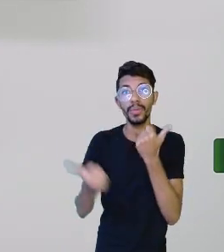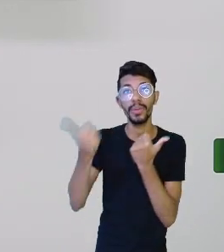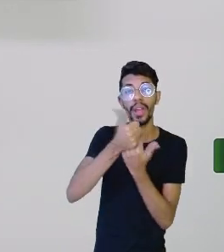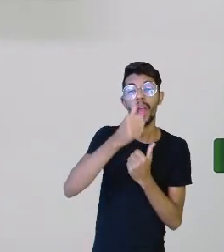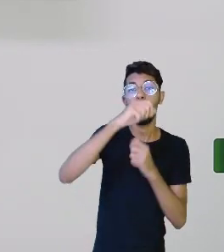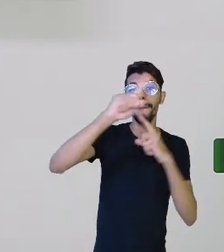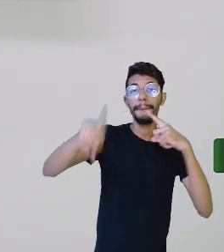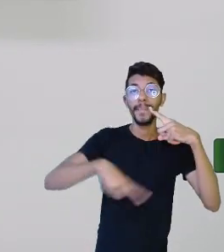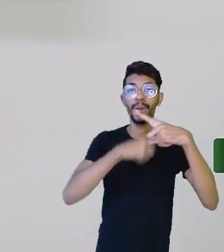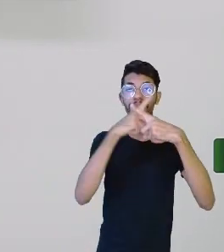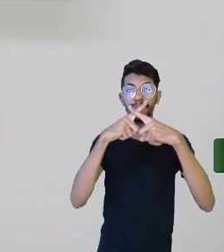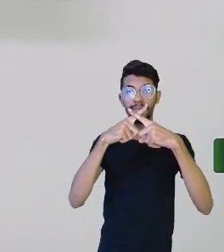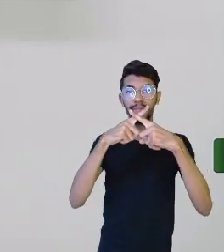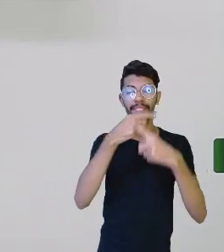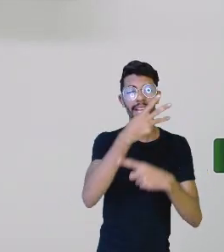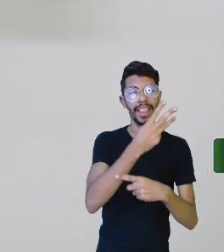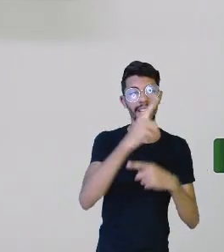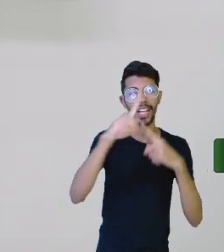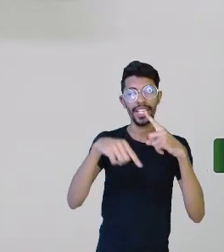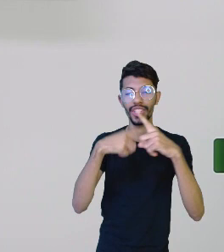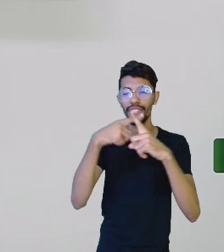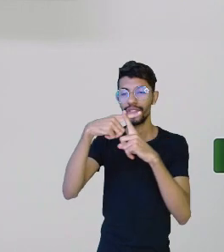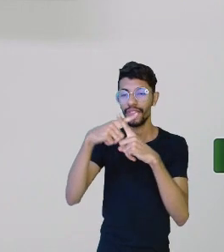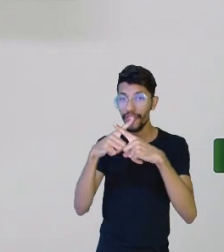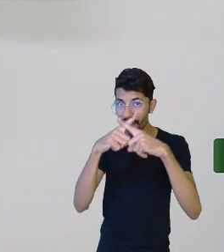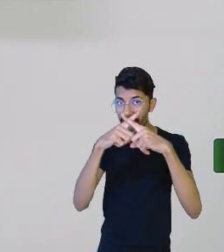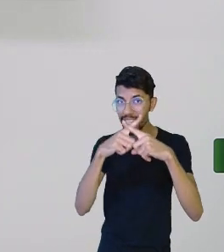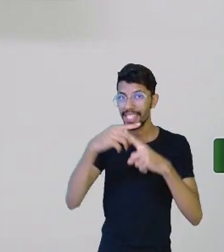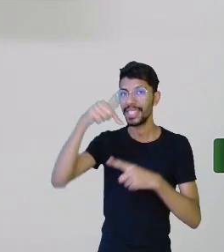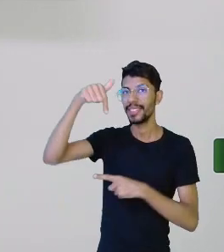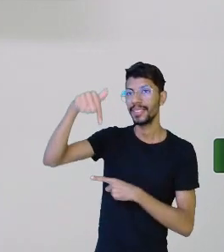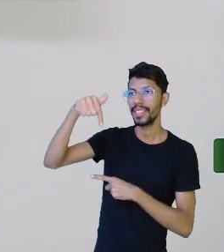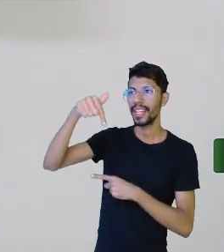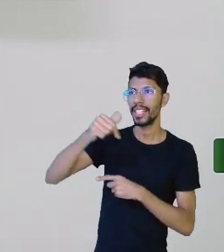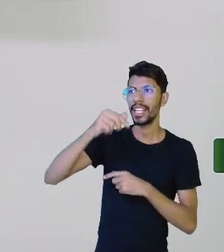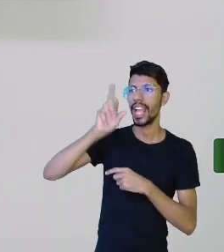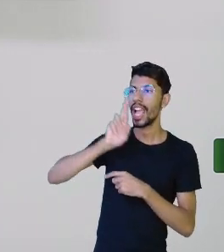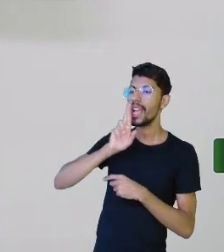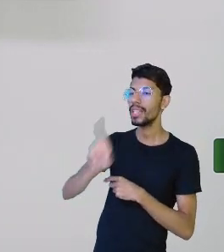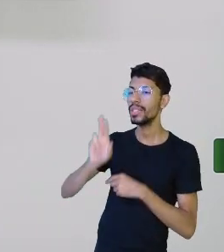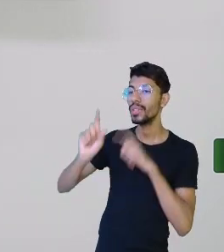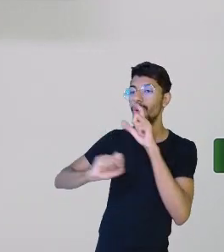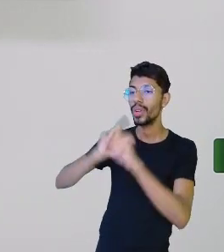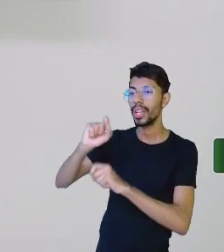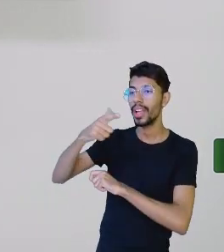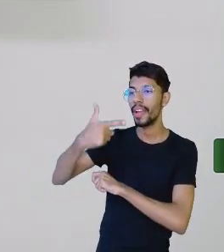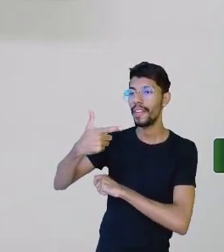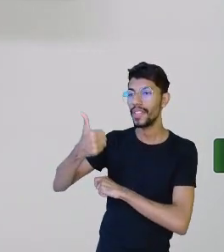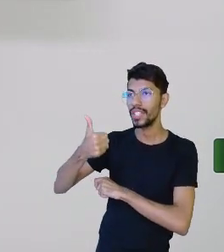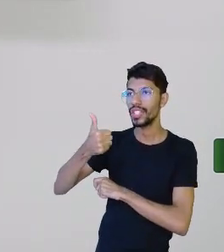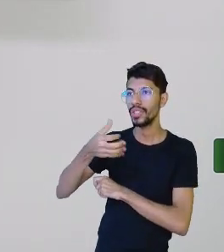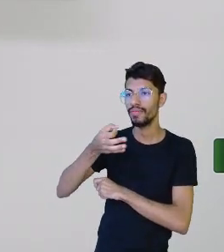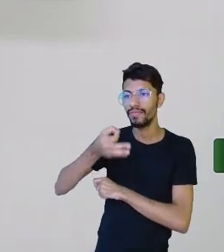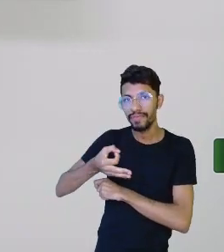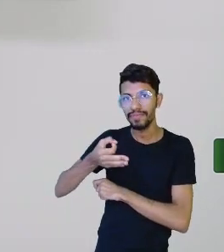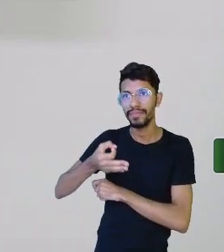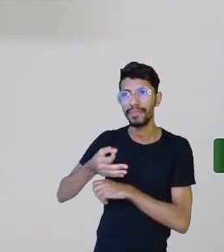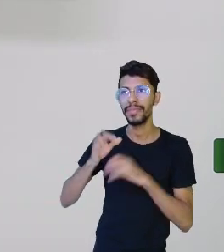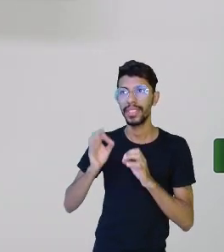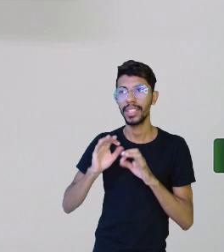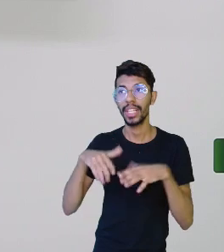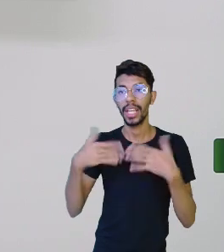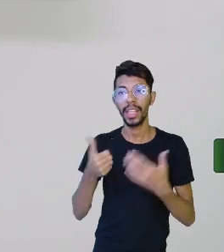multiplicar. 3 vezes 7, 21 tampinhas. Então, Ana já conseguiu